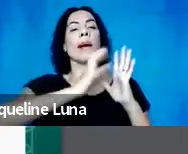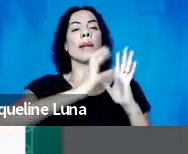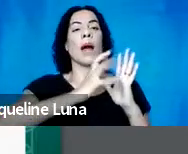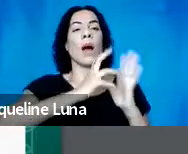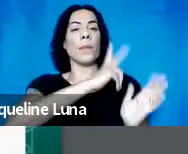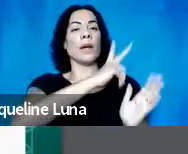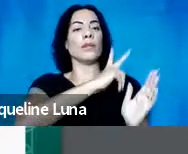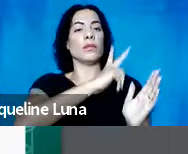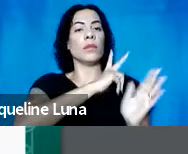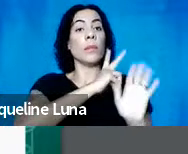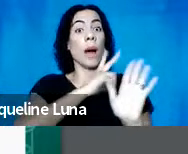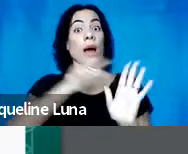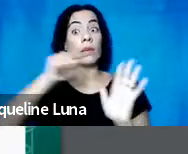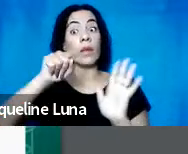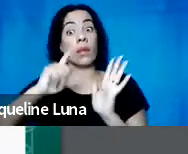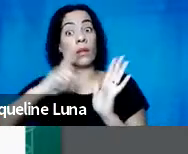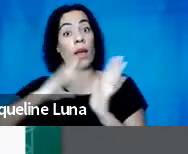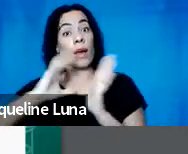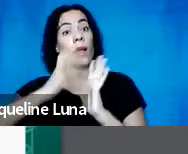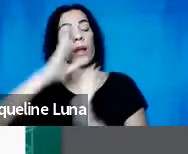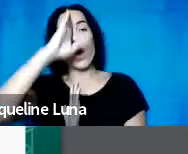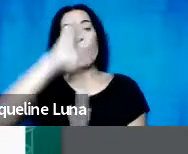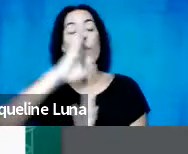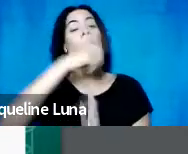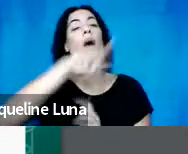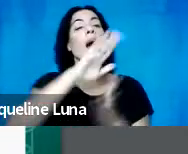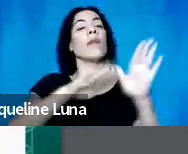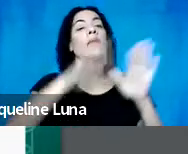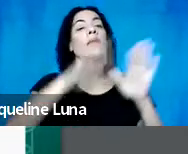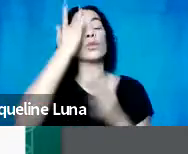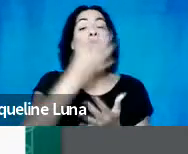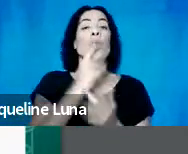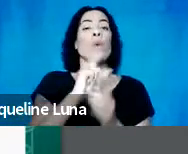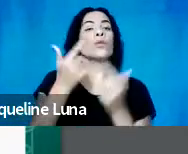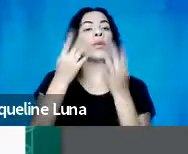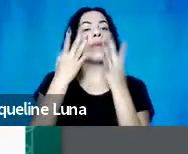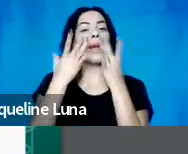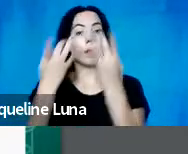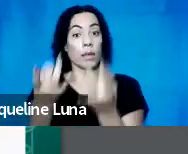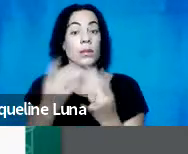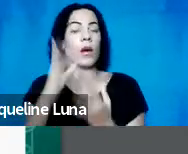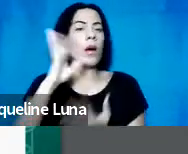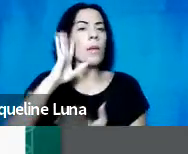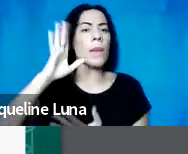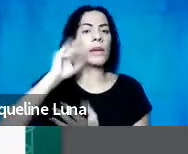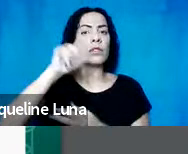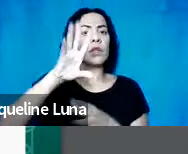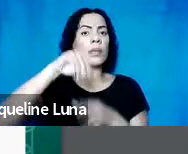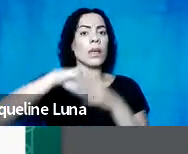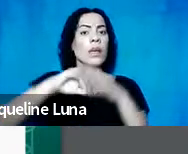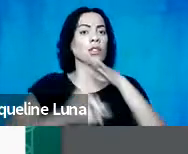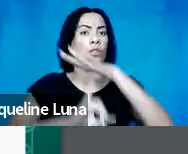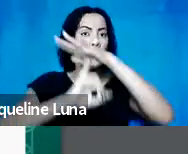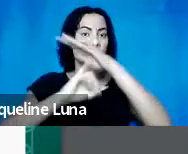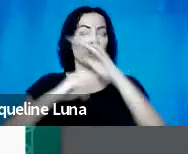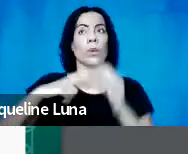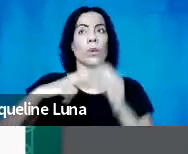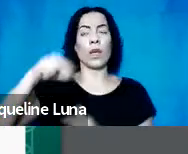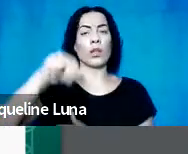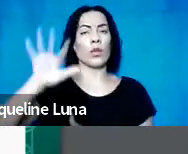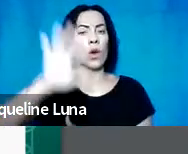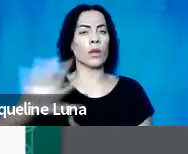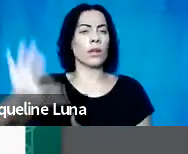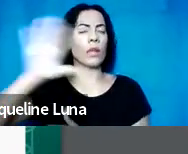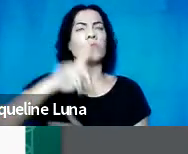de concessões e não dão essa devida atenção. Então, imagine que nessas instituições, a gente tem aí no Nordeste cerca